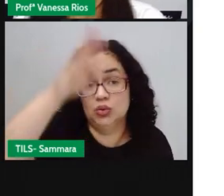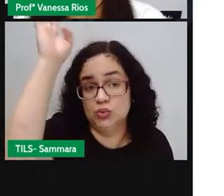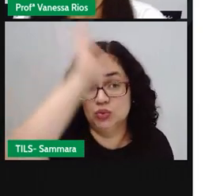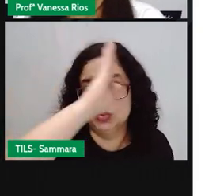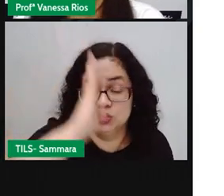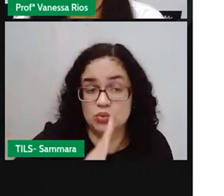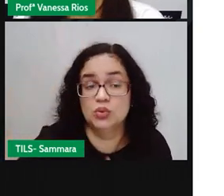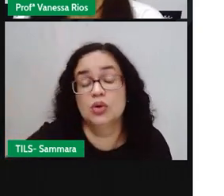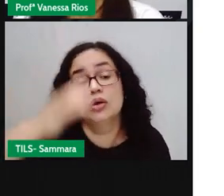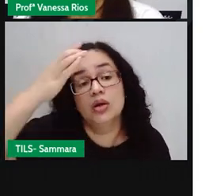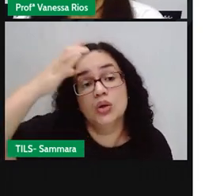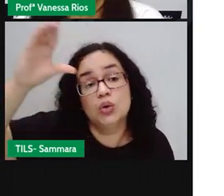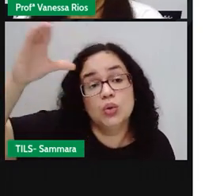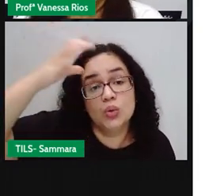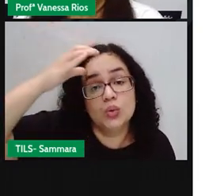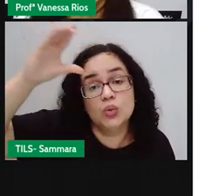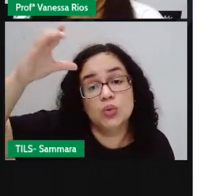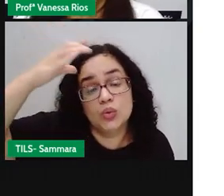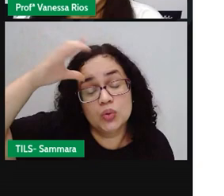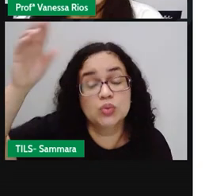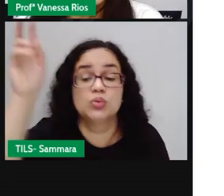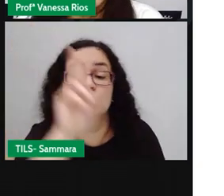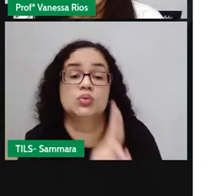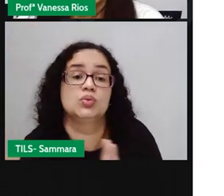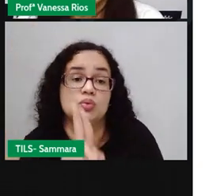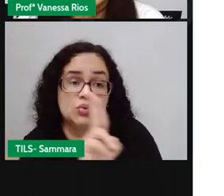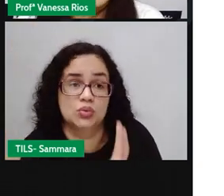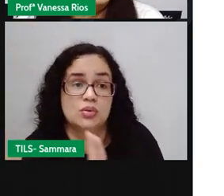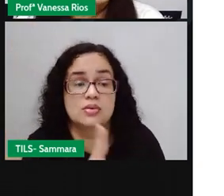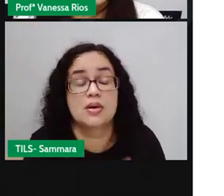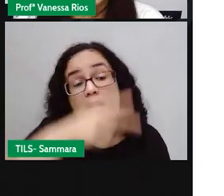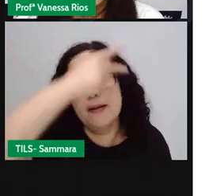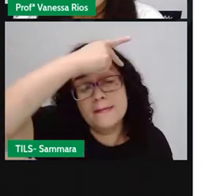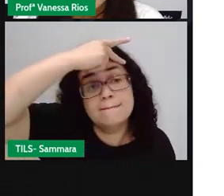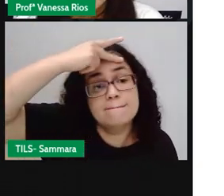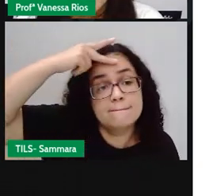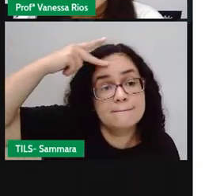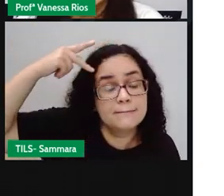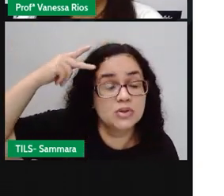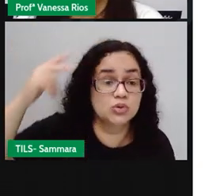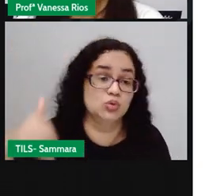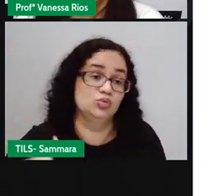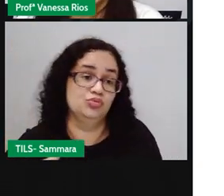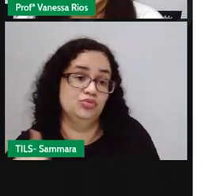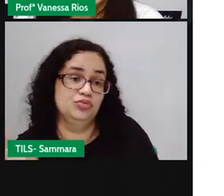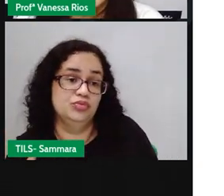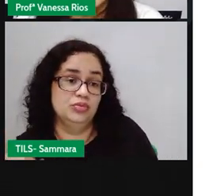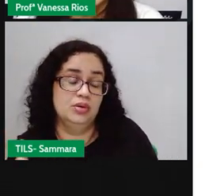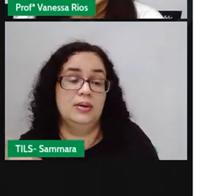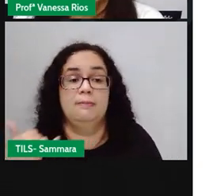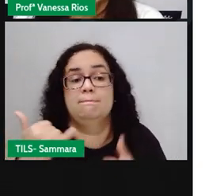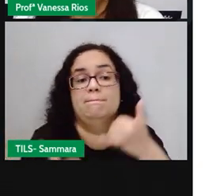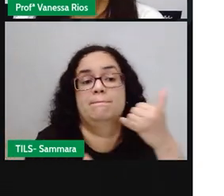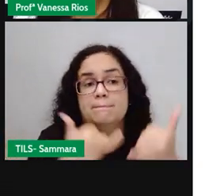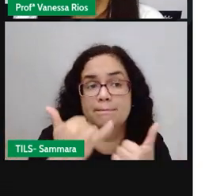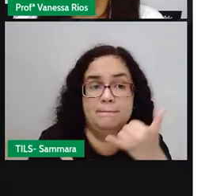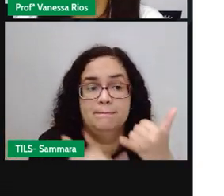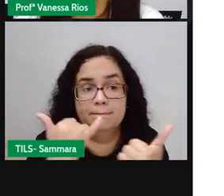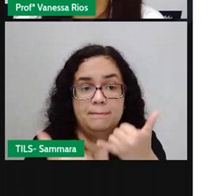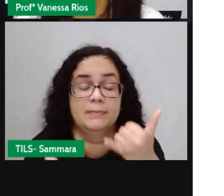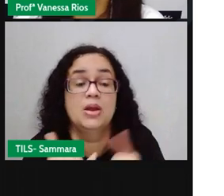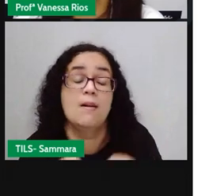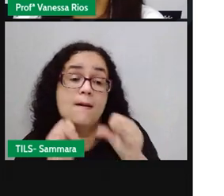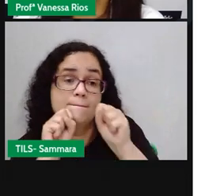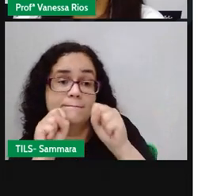até a nossa cultura, e aí é utilizado, né, por pessoas aí de todas as idades para brincar. E é um brinquedo